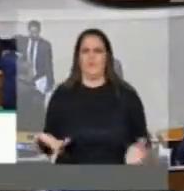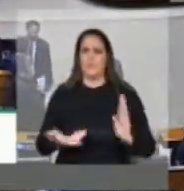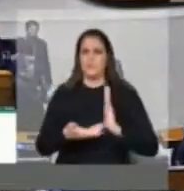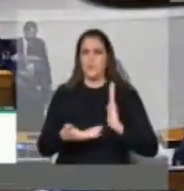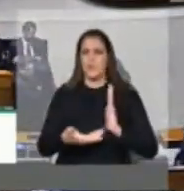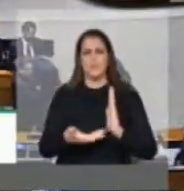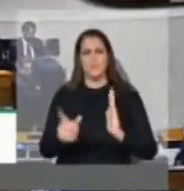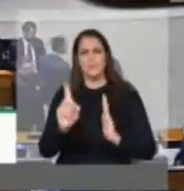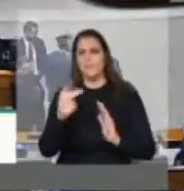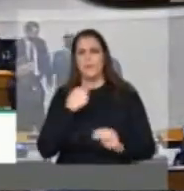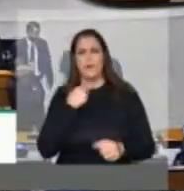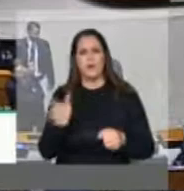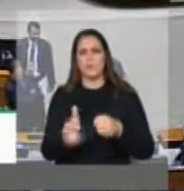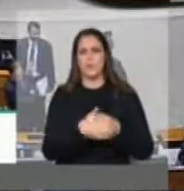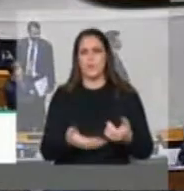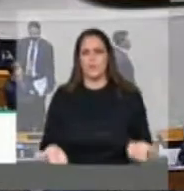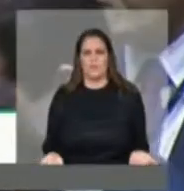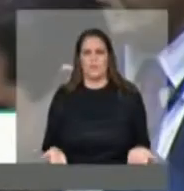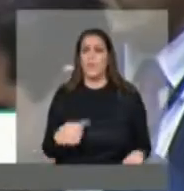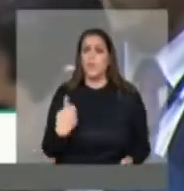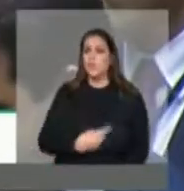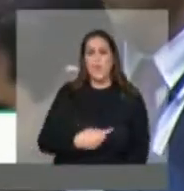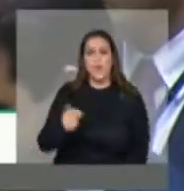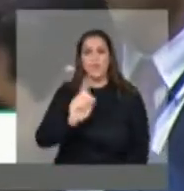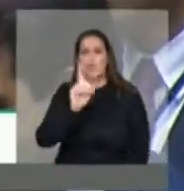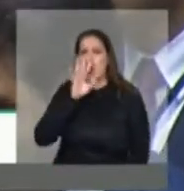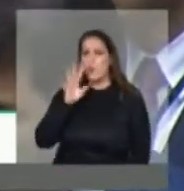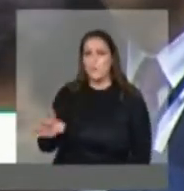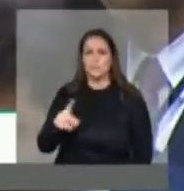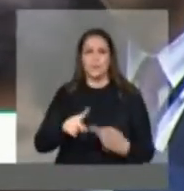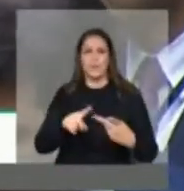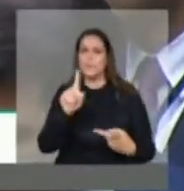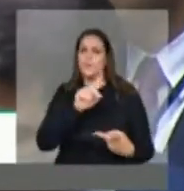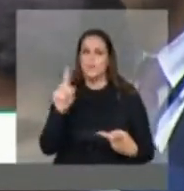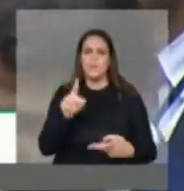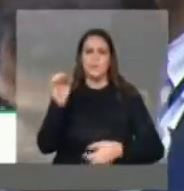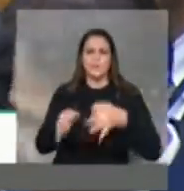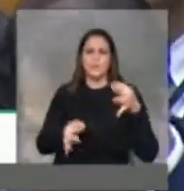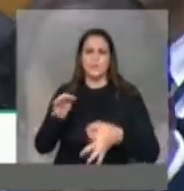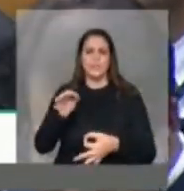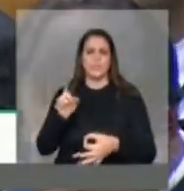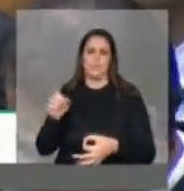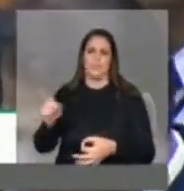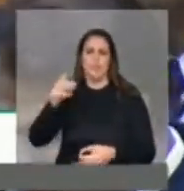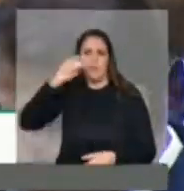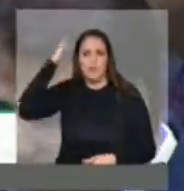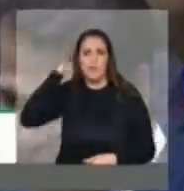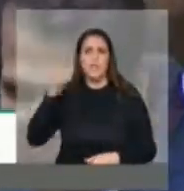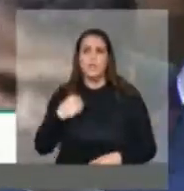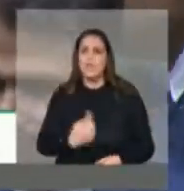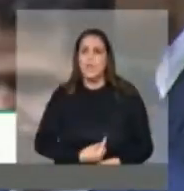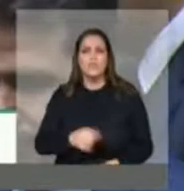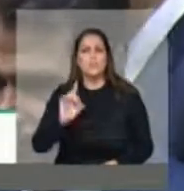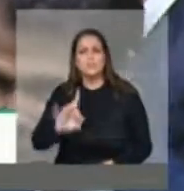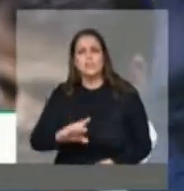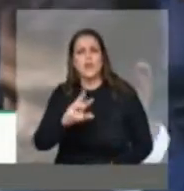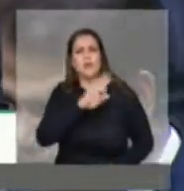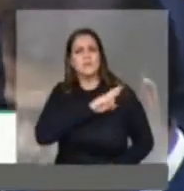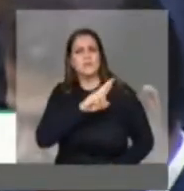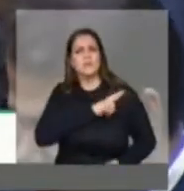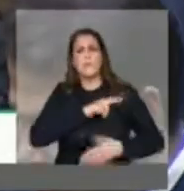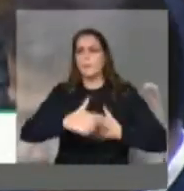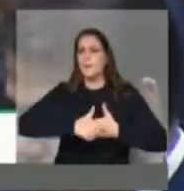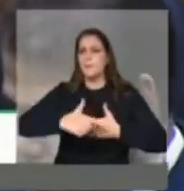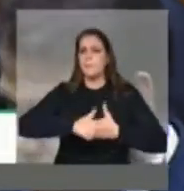de corrupção passiva. A votação só vai acontecer quando tiver quórum de 342